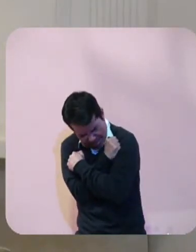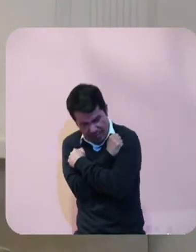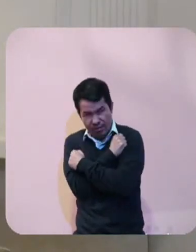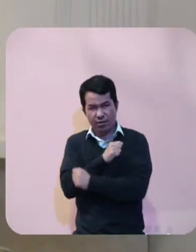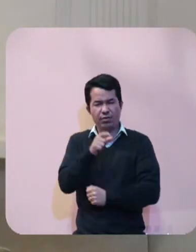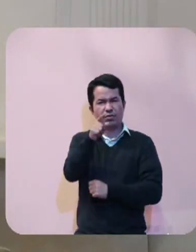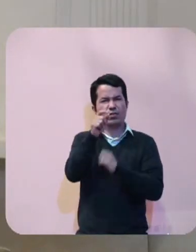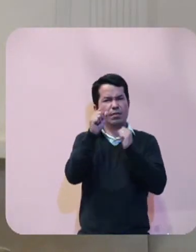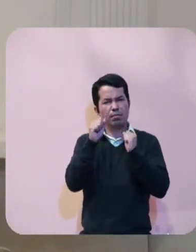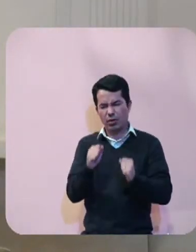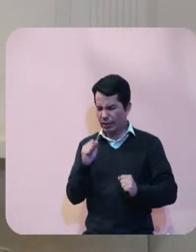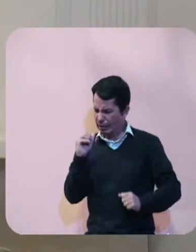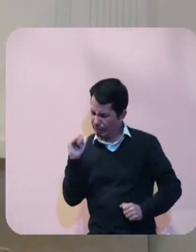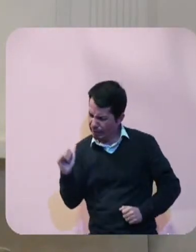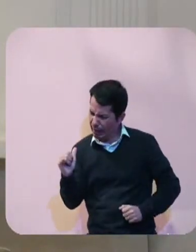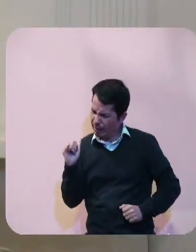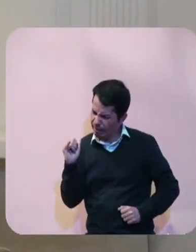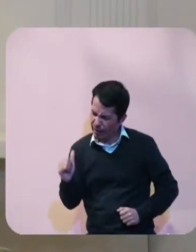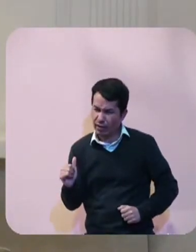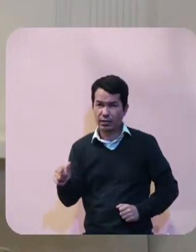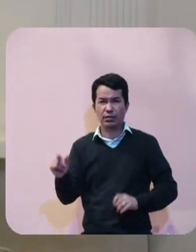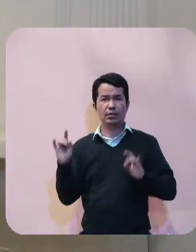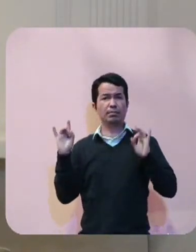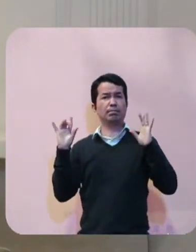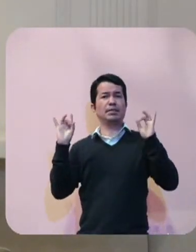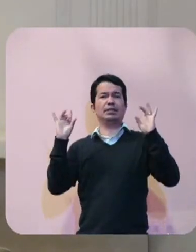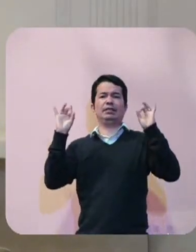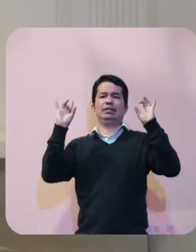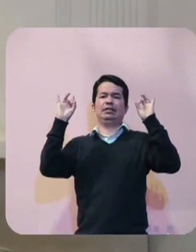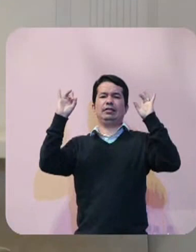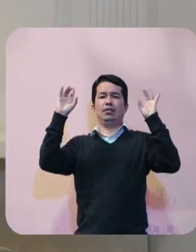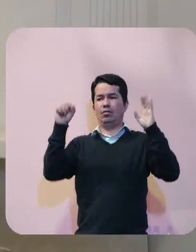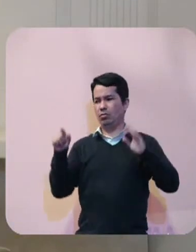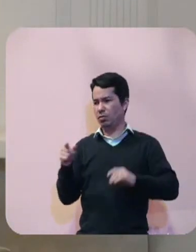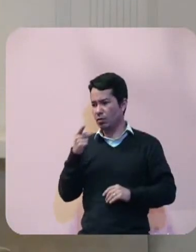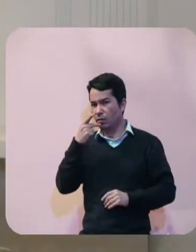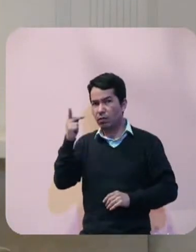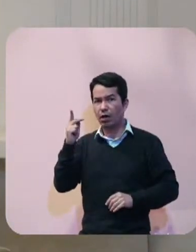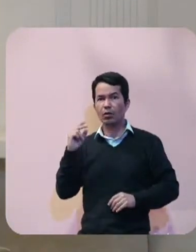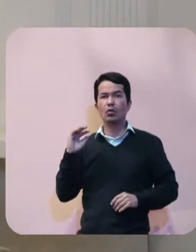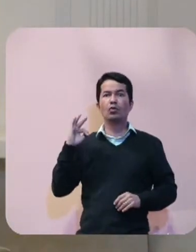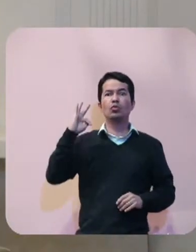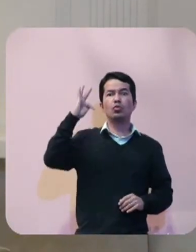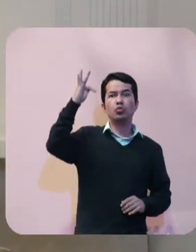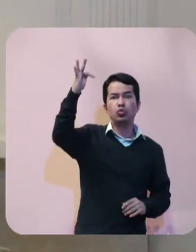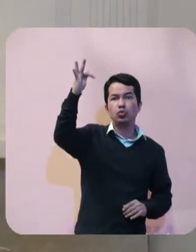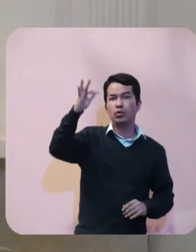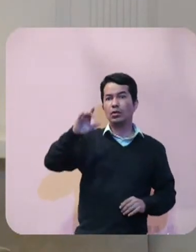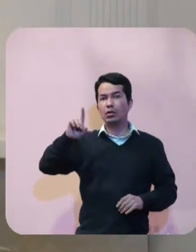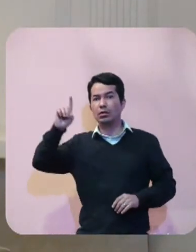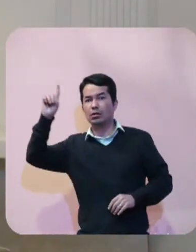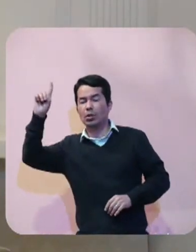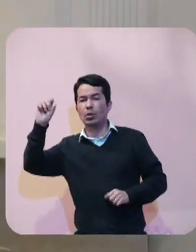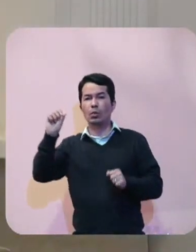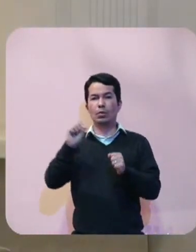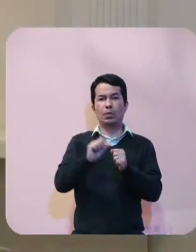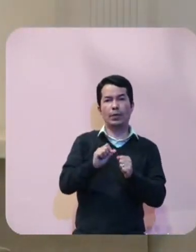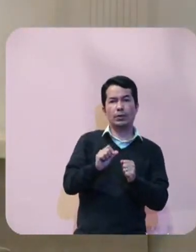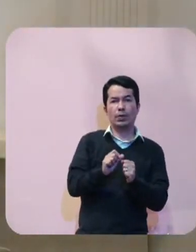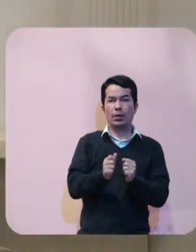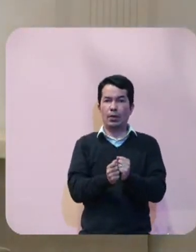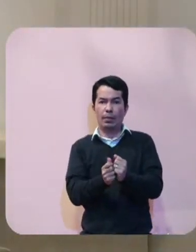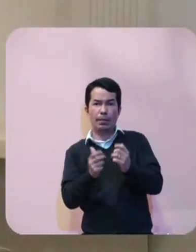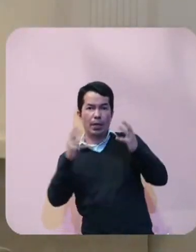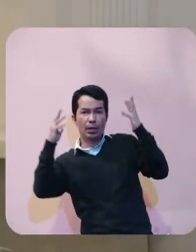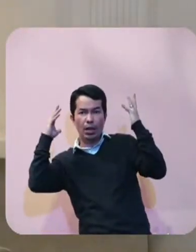preciosos eles são e os abençoe. Fale do futuro, fale do que Deus vai fazer. E sabe, isso dá